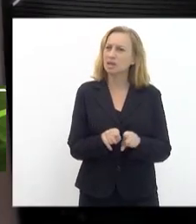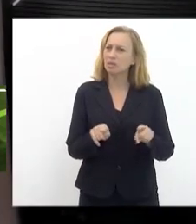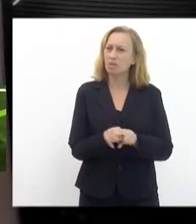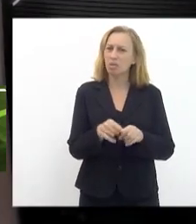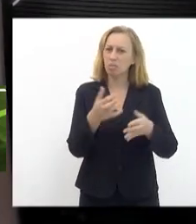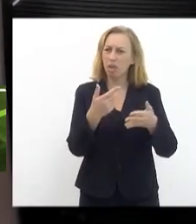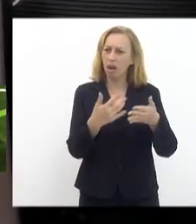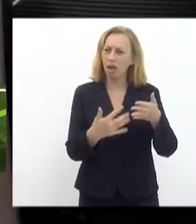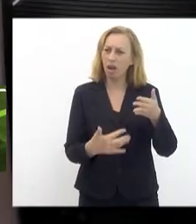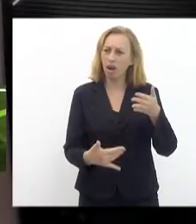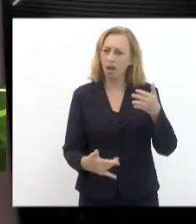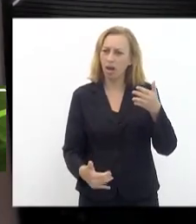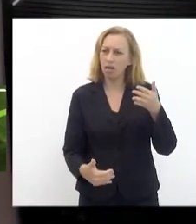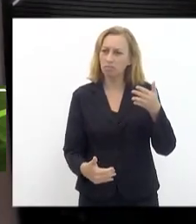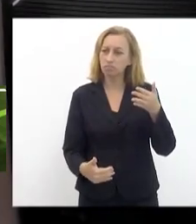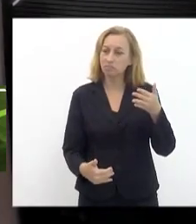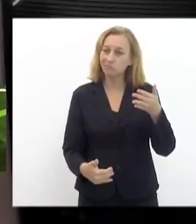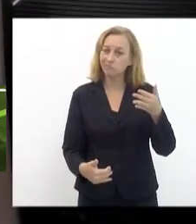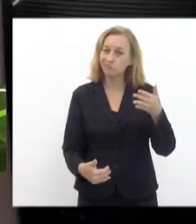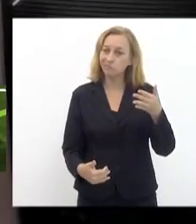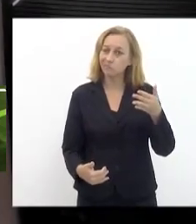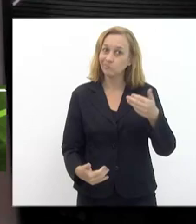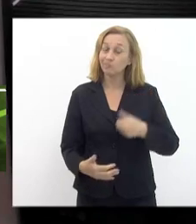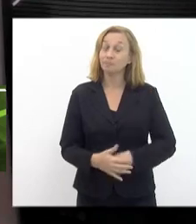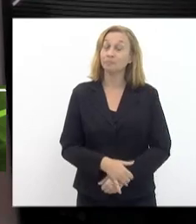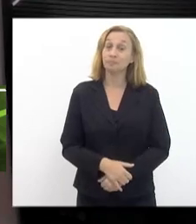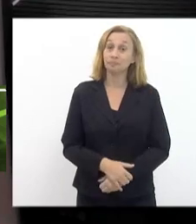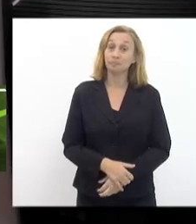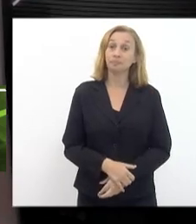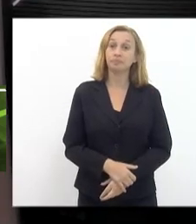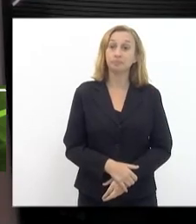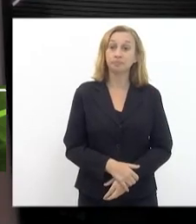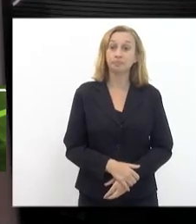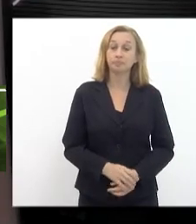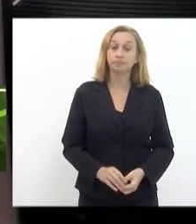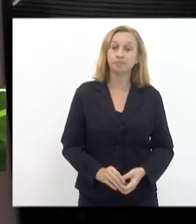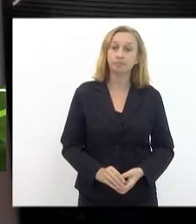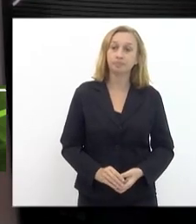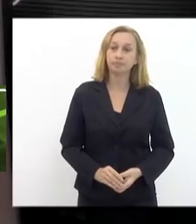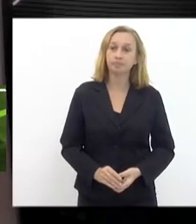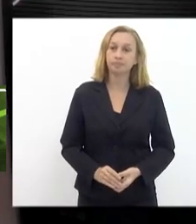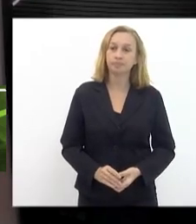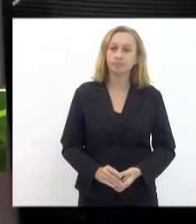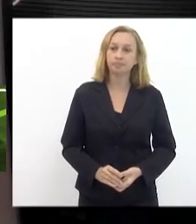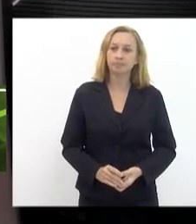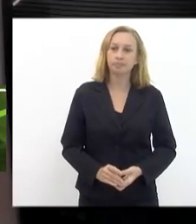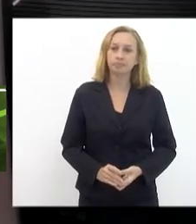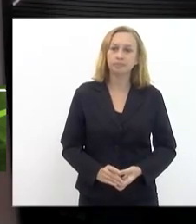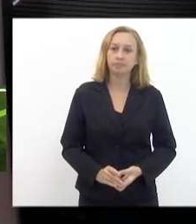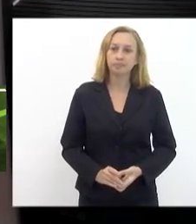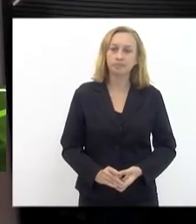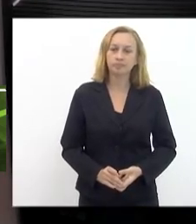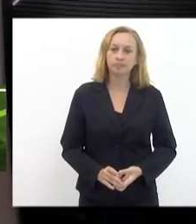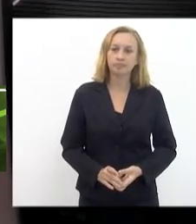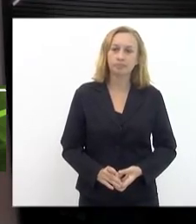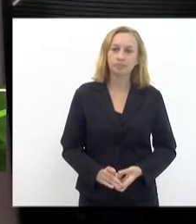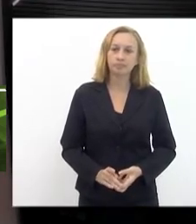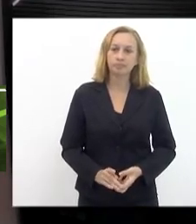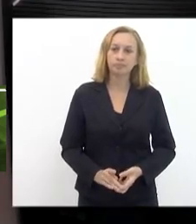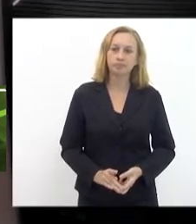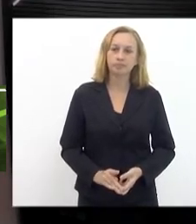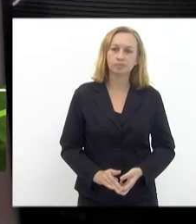muita coisa e isso daqui eu quero é te seja